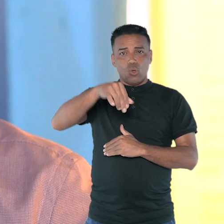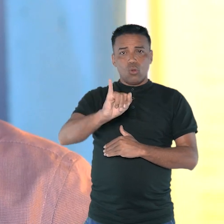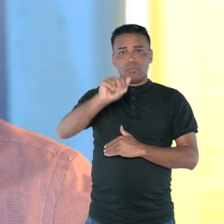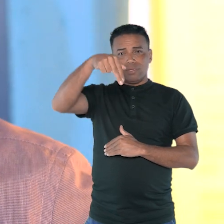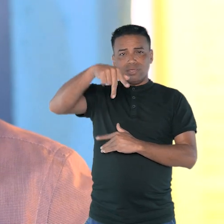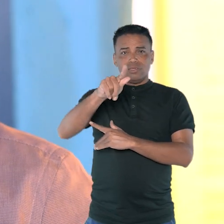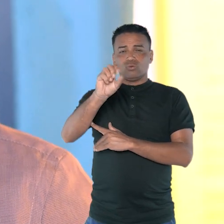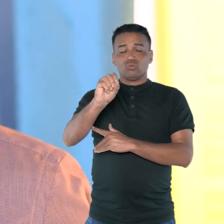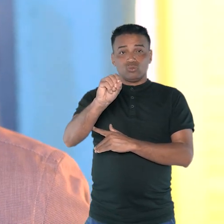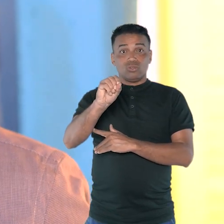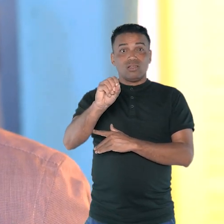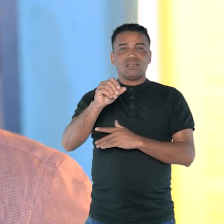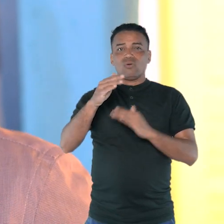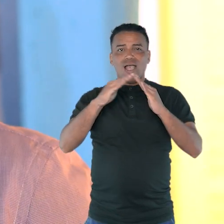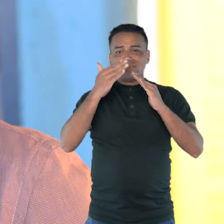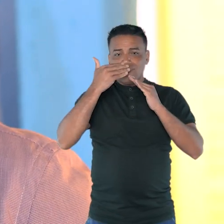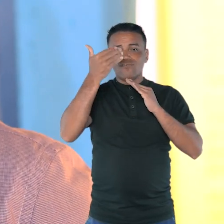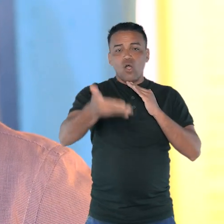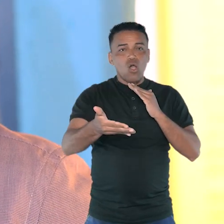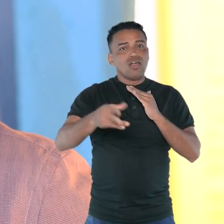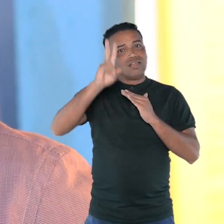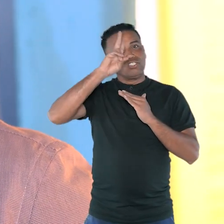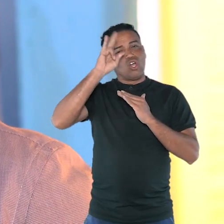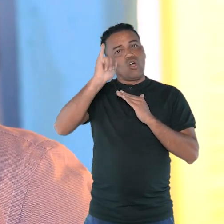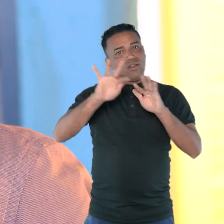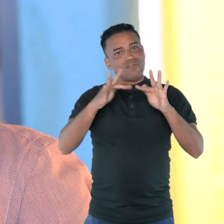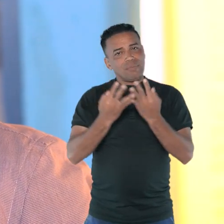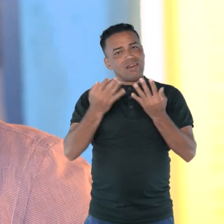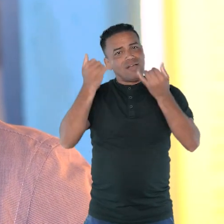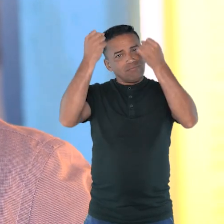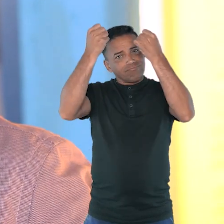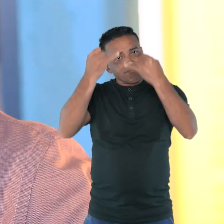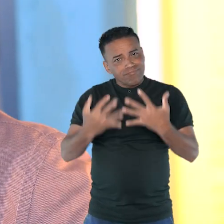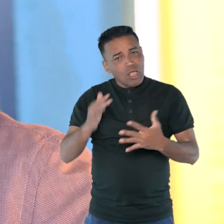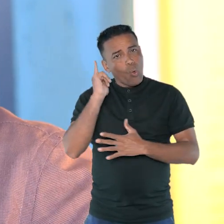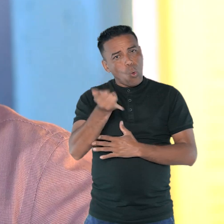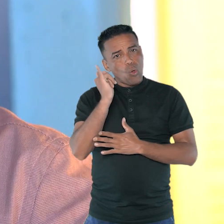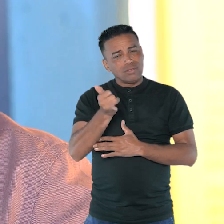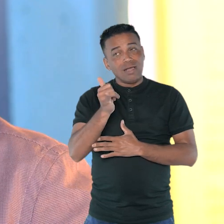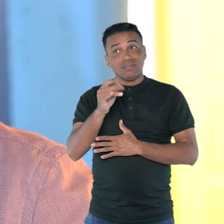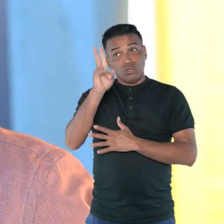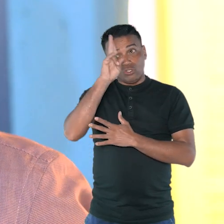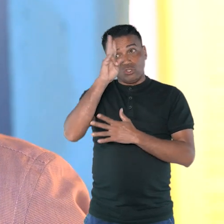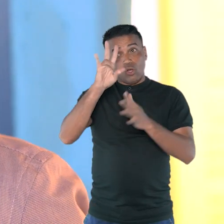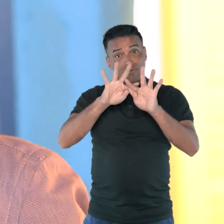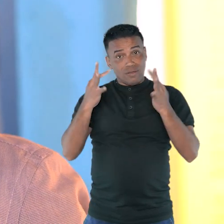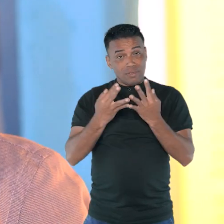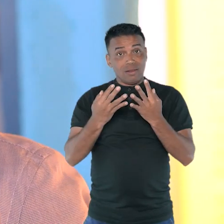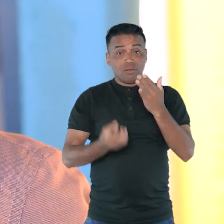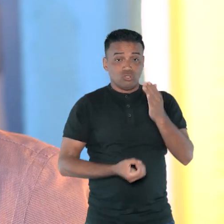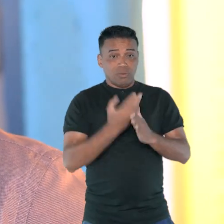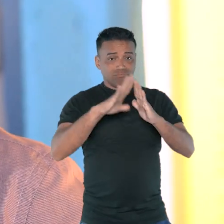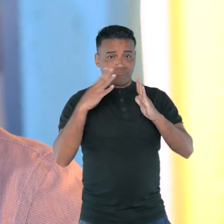eles vão começar a contar a história da família. E eles vão remeter a história da família para além da origem do Quilombo,